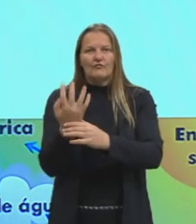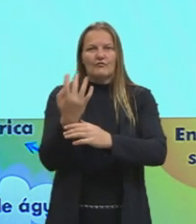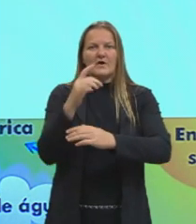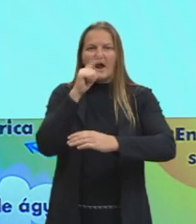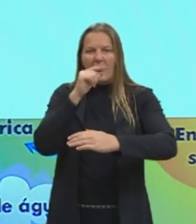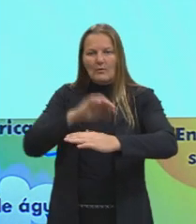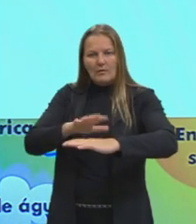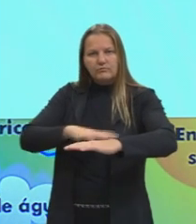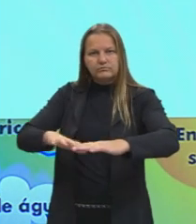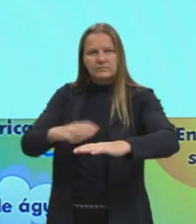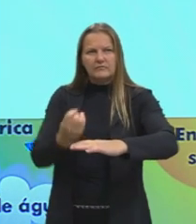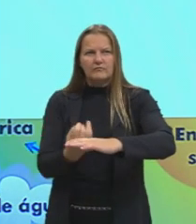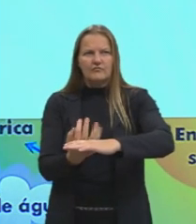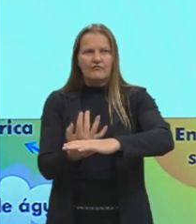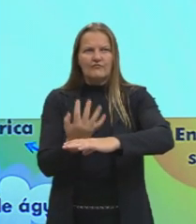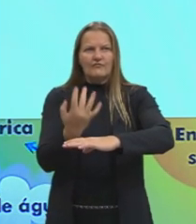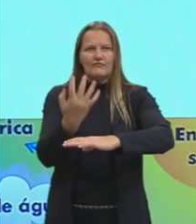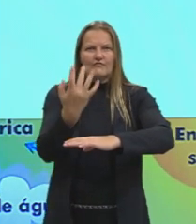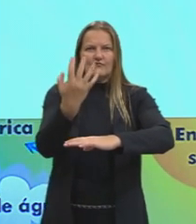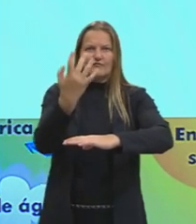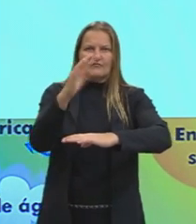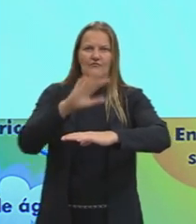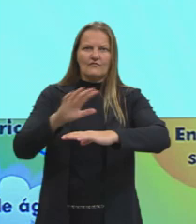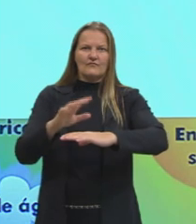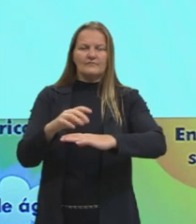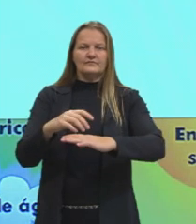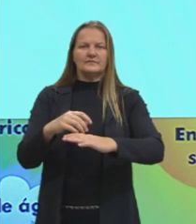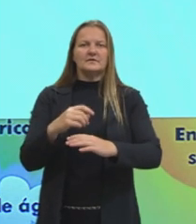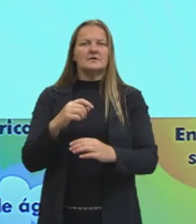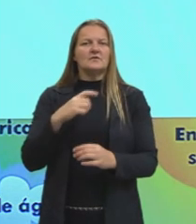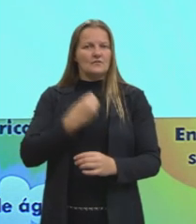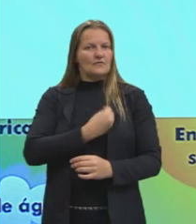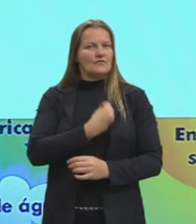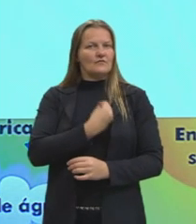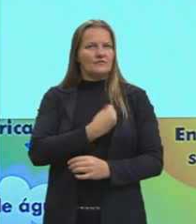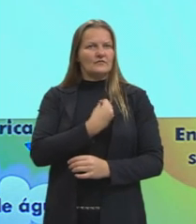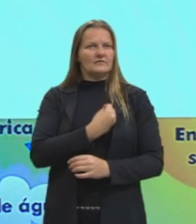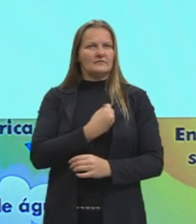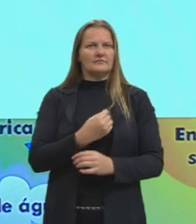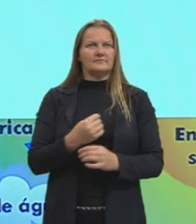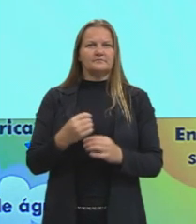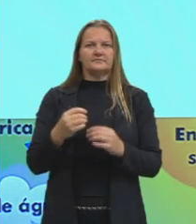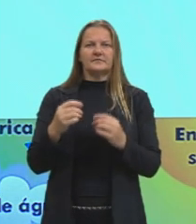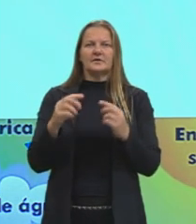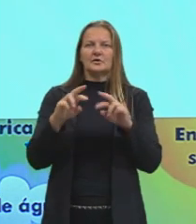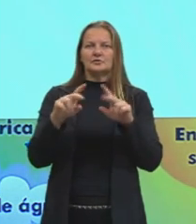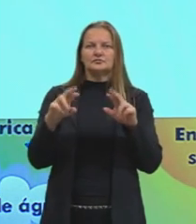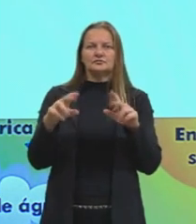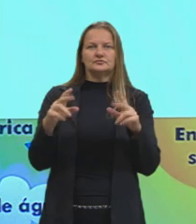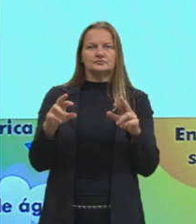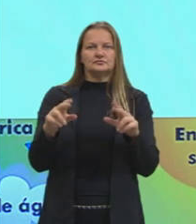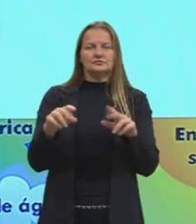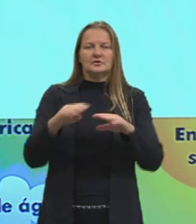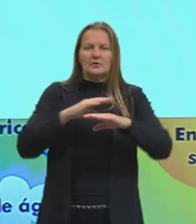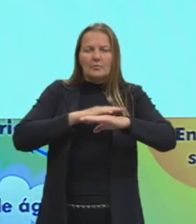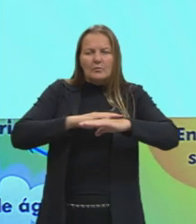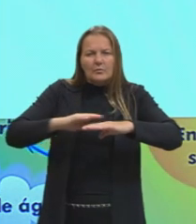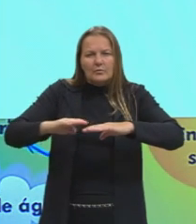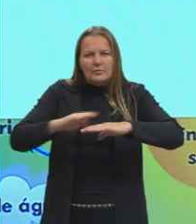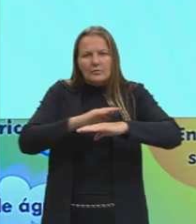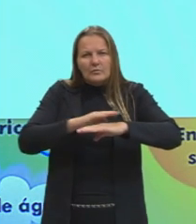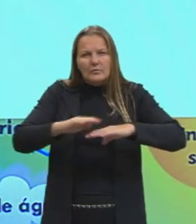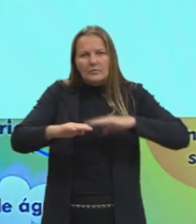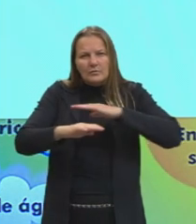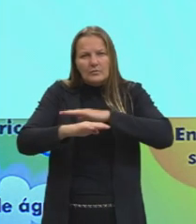o evapotranspiração também aí vou coração através dos seres vivos né evapotranspiração é atravessa das lâminas da água né